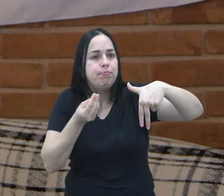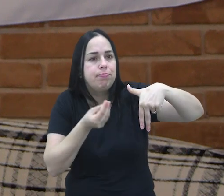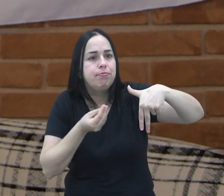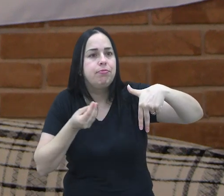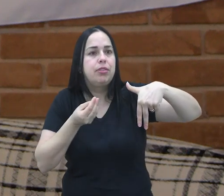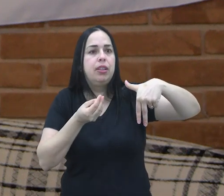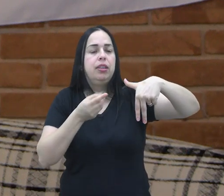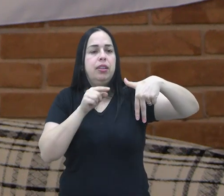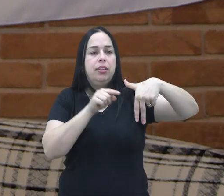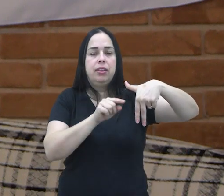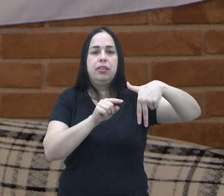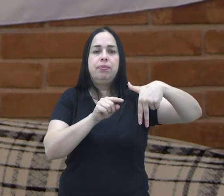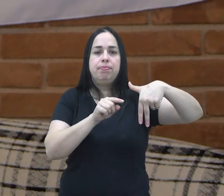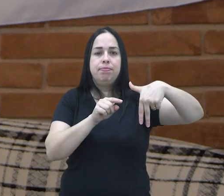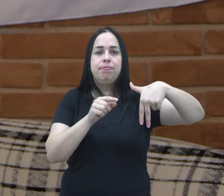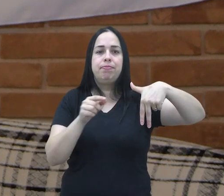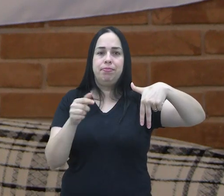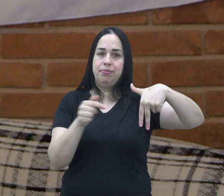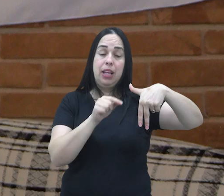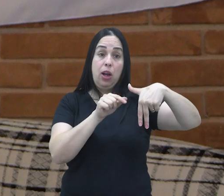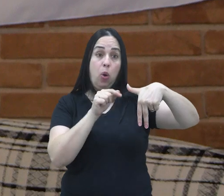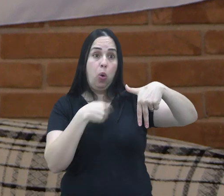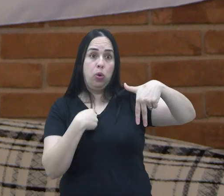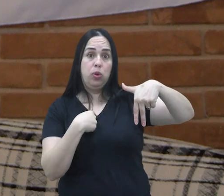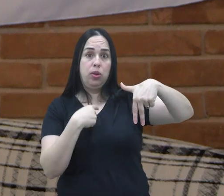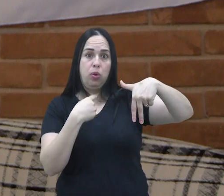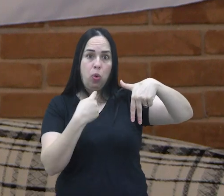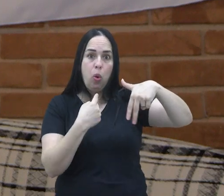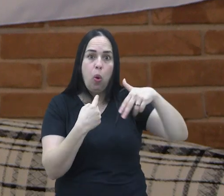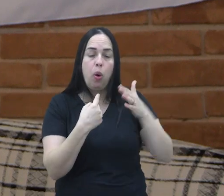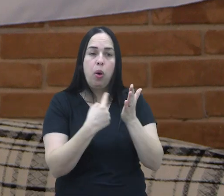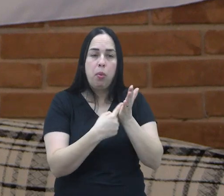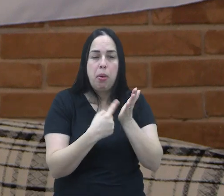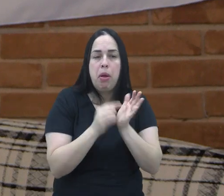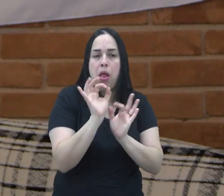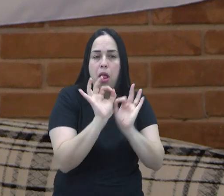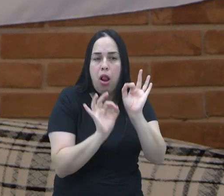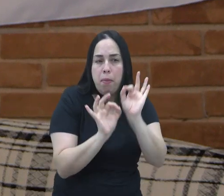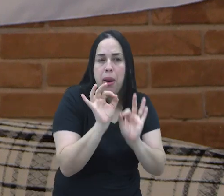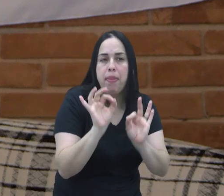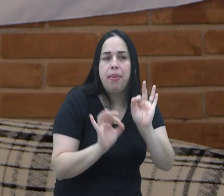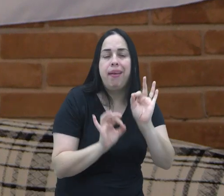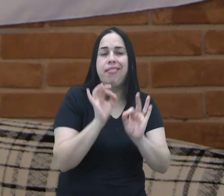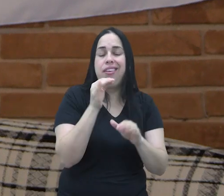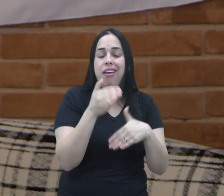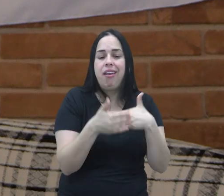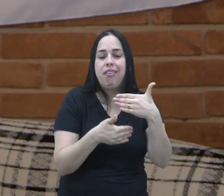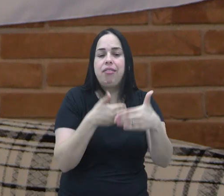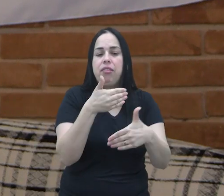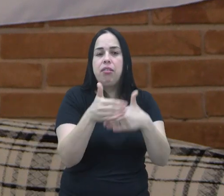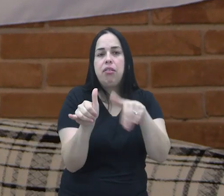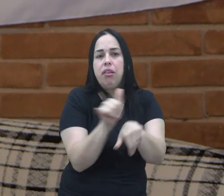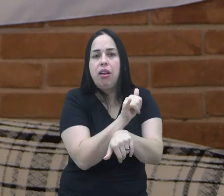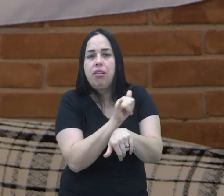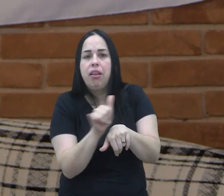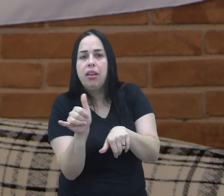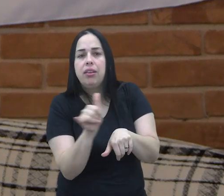o que for combinado ali com a mulher, né? A gente faz um plano com ela,